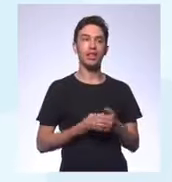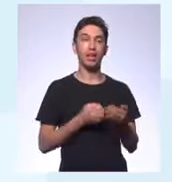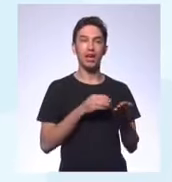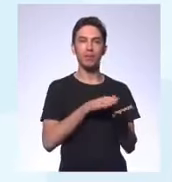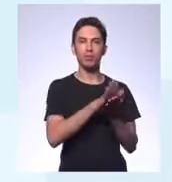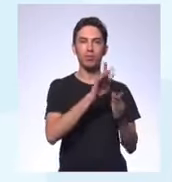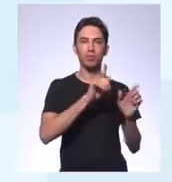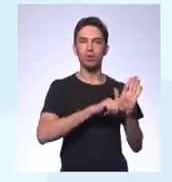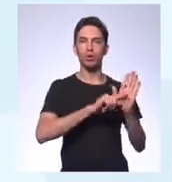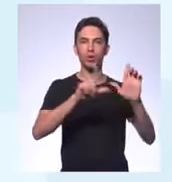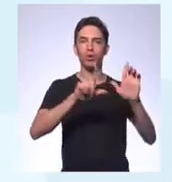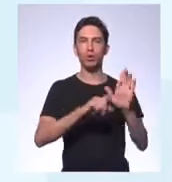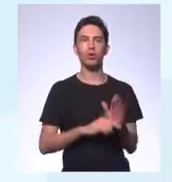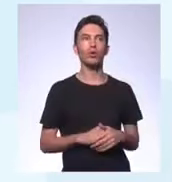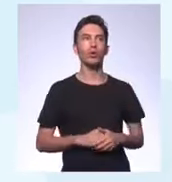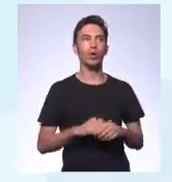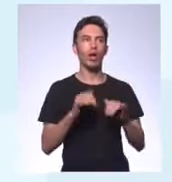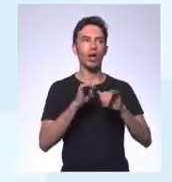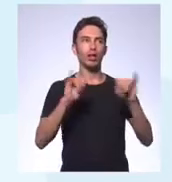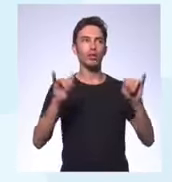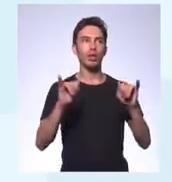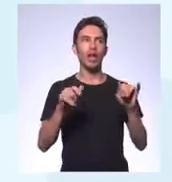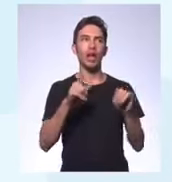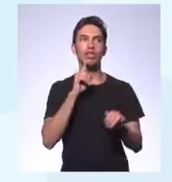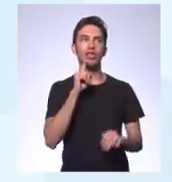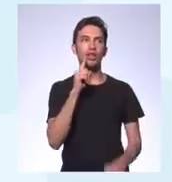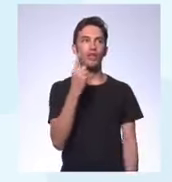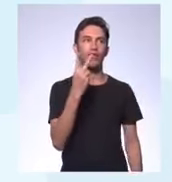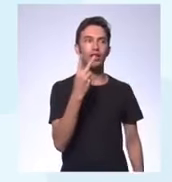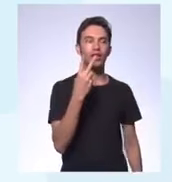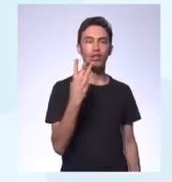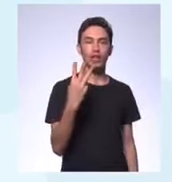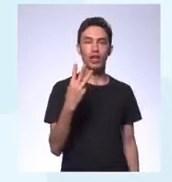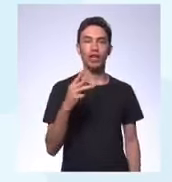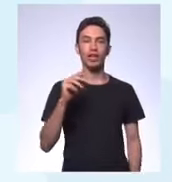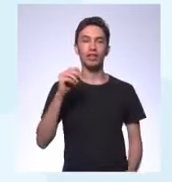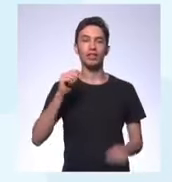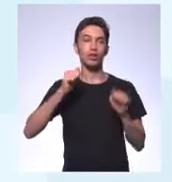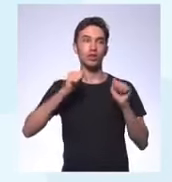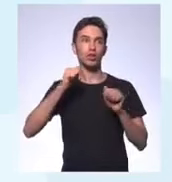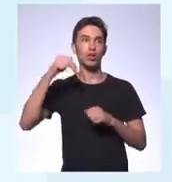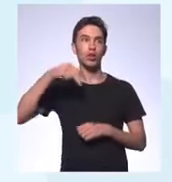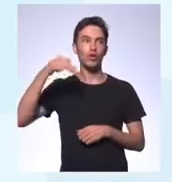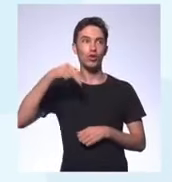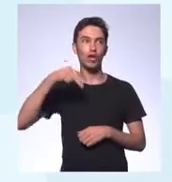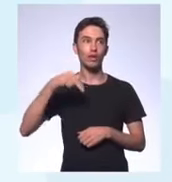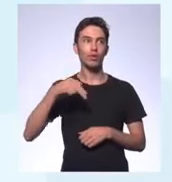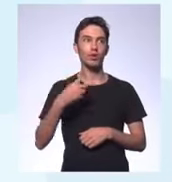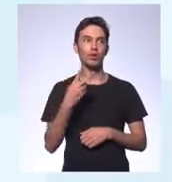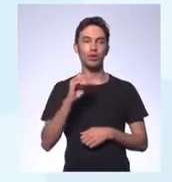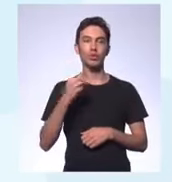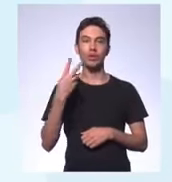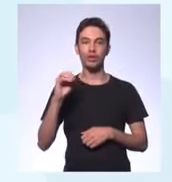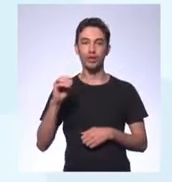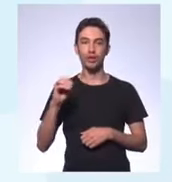publicada a notícia, né? 23/11, mas isso se refere ao dia 21. Acho que era isso, né? Eu fiz errado aqui. Depois eu troco,